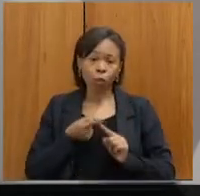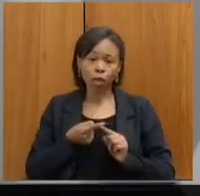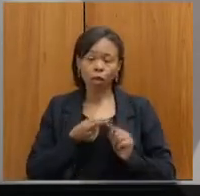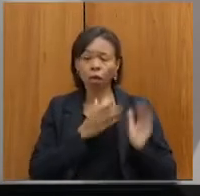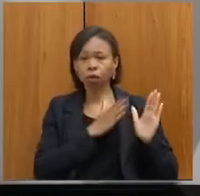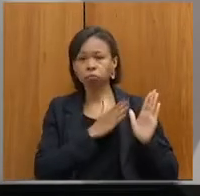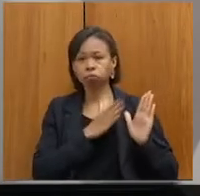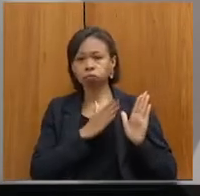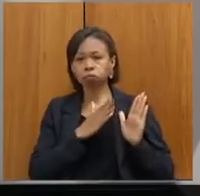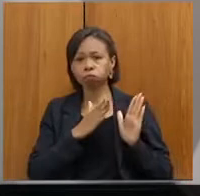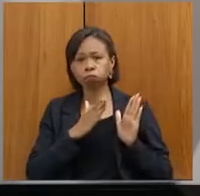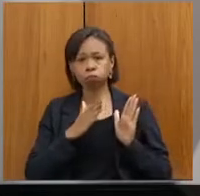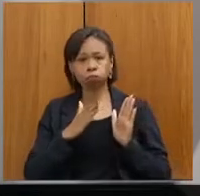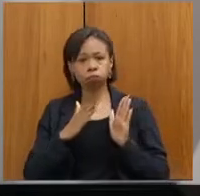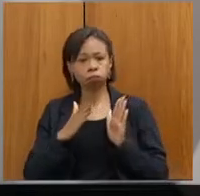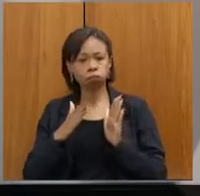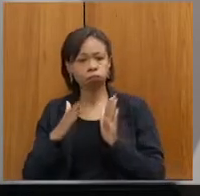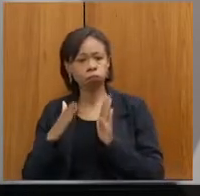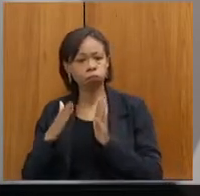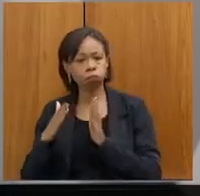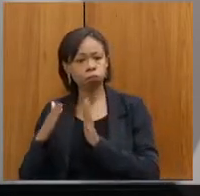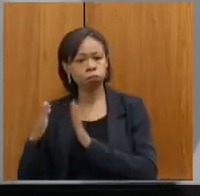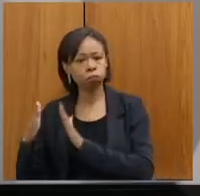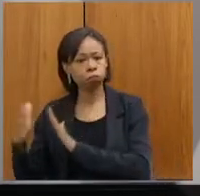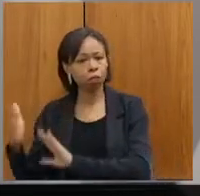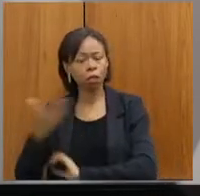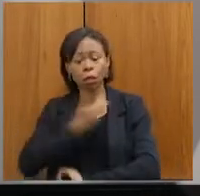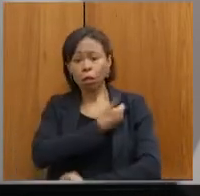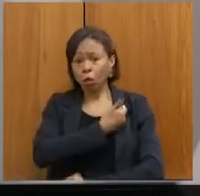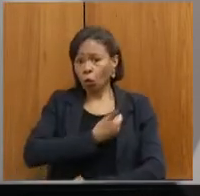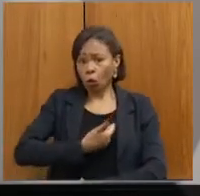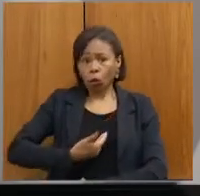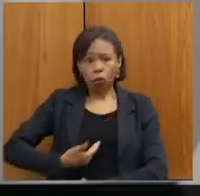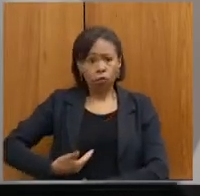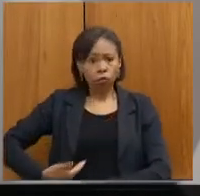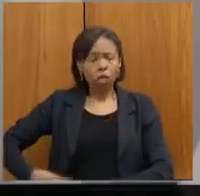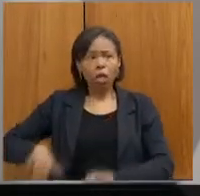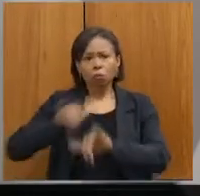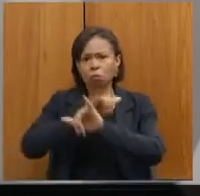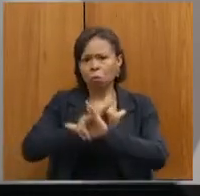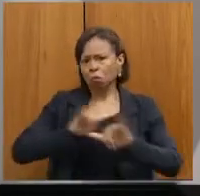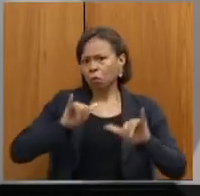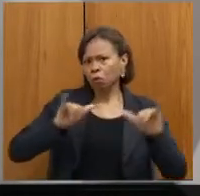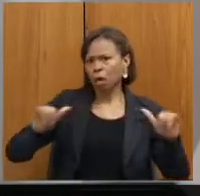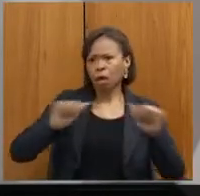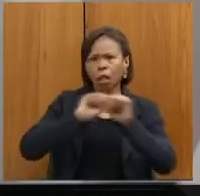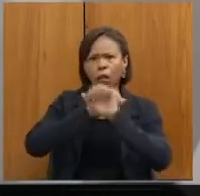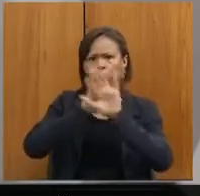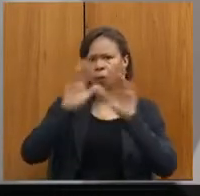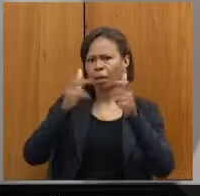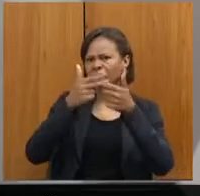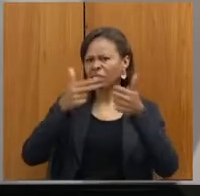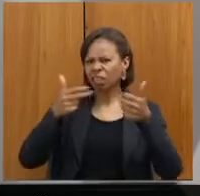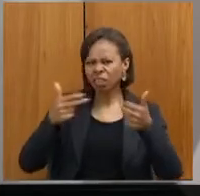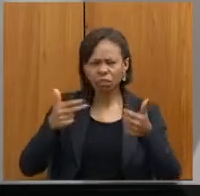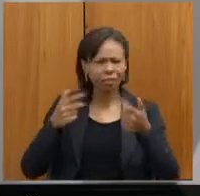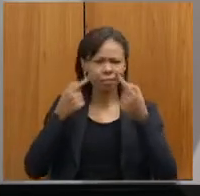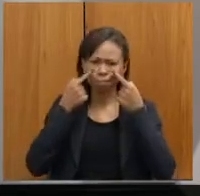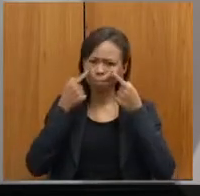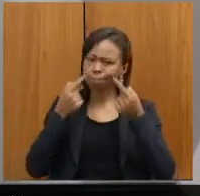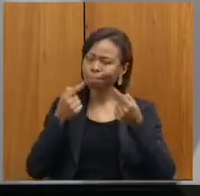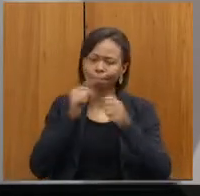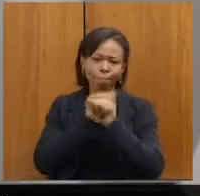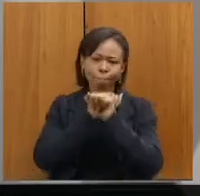desse período todo e vendo o estado manifestar toda a sua eficiência e transparência a gente vê que não tem transparência